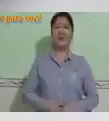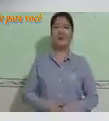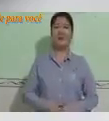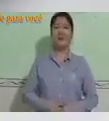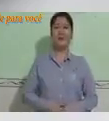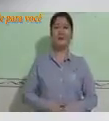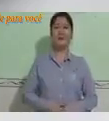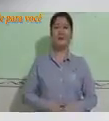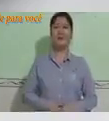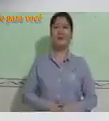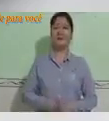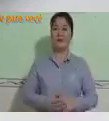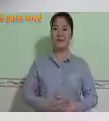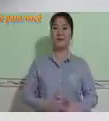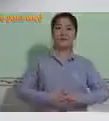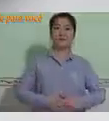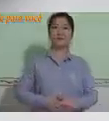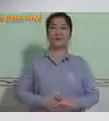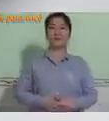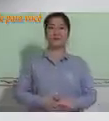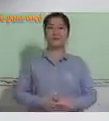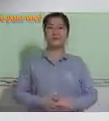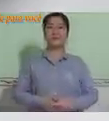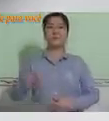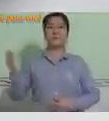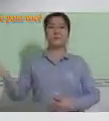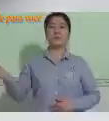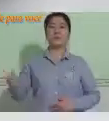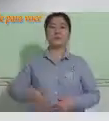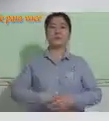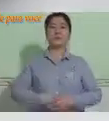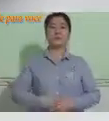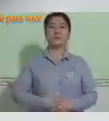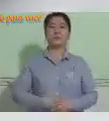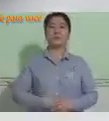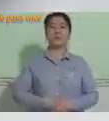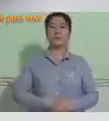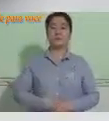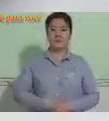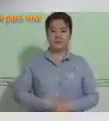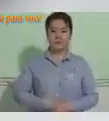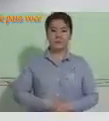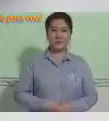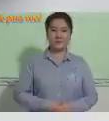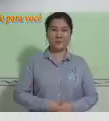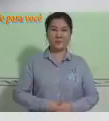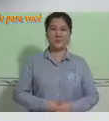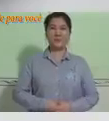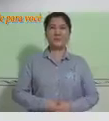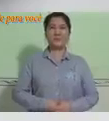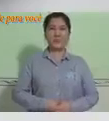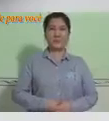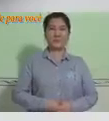e vírgula, mudar a localização de alguns objetos que se usa muito no dia a dia, vírgula, como o caixote do lixo ou a chave